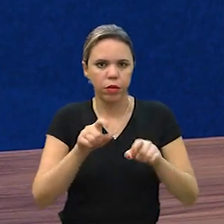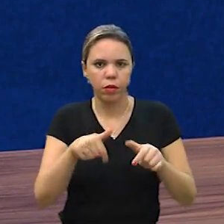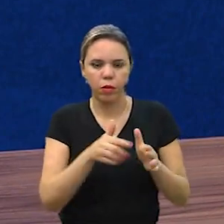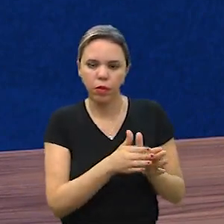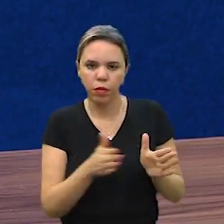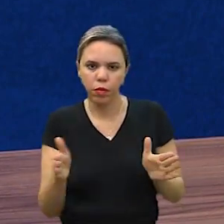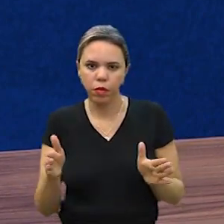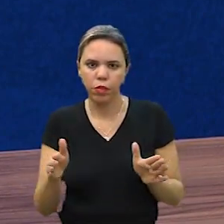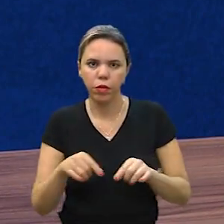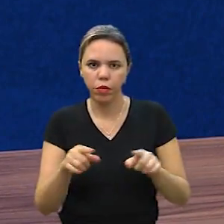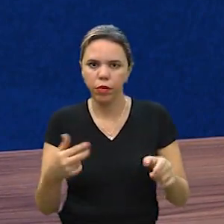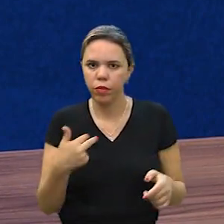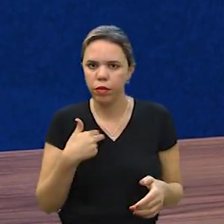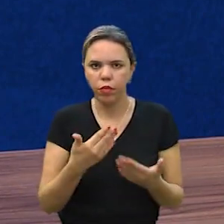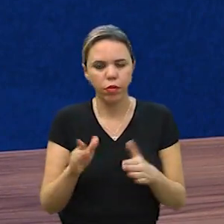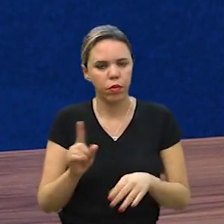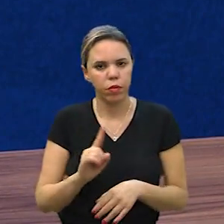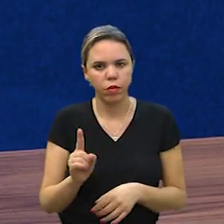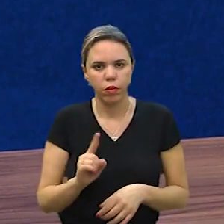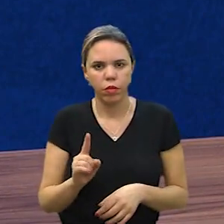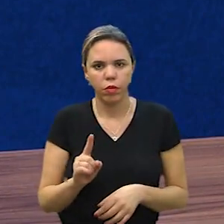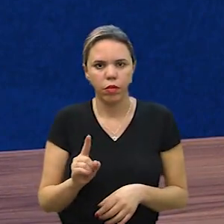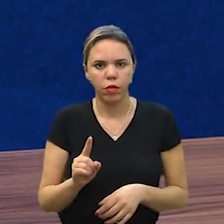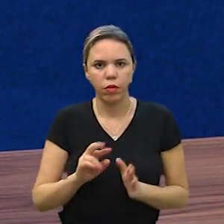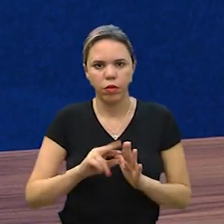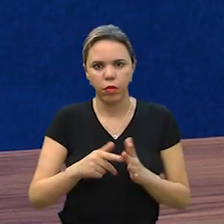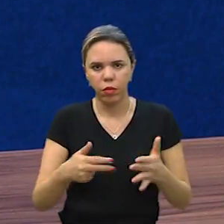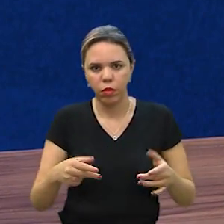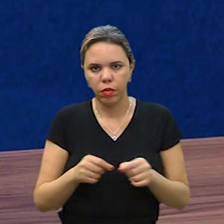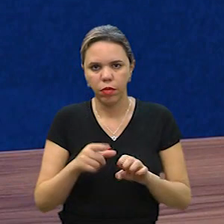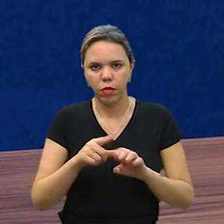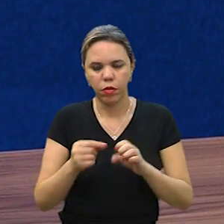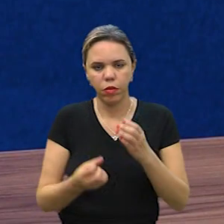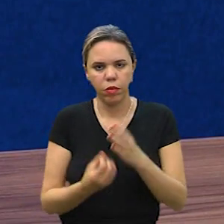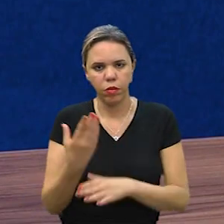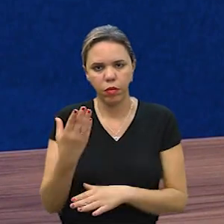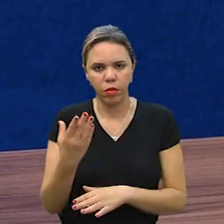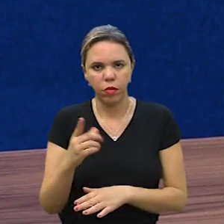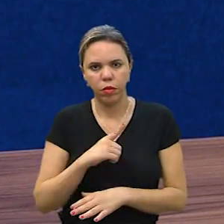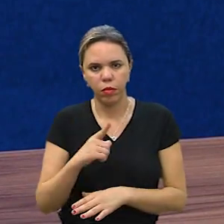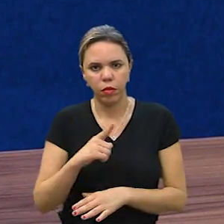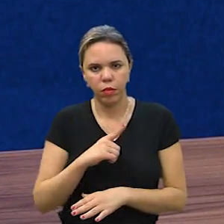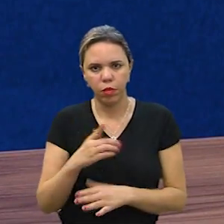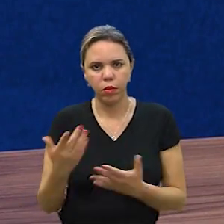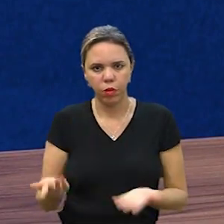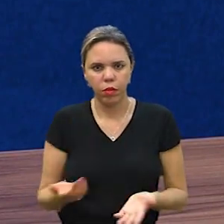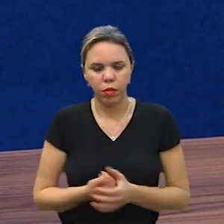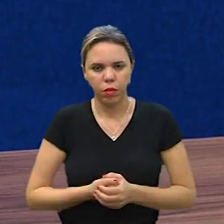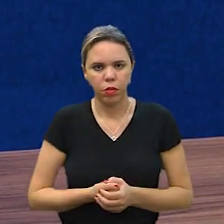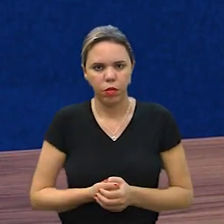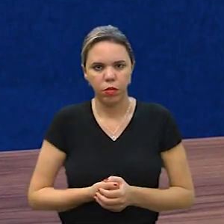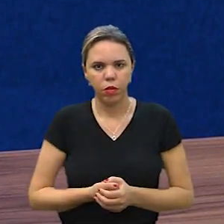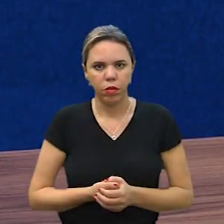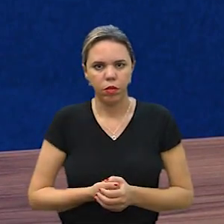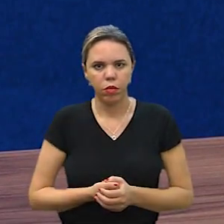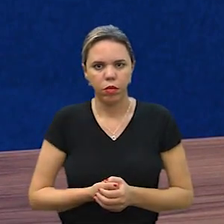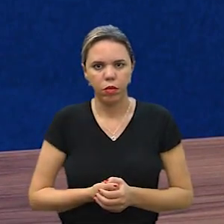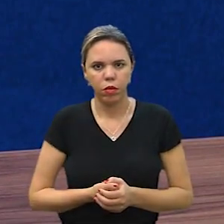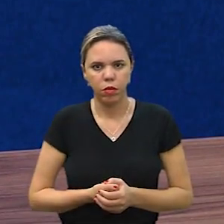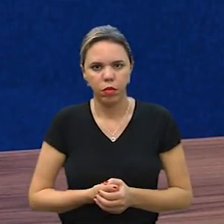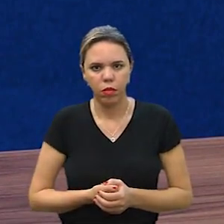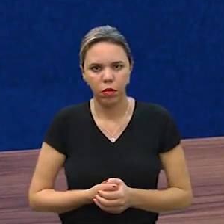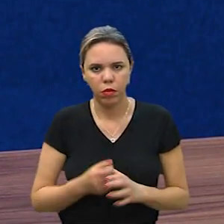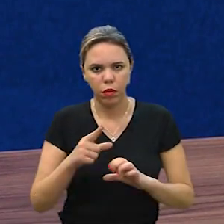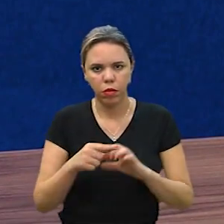care naquele período em que o salão não poderia abrir. Então, são vários empreendedores que têm, inclusive, não só eles